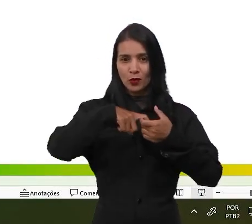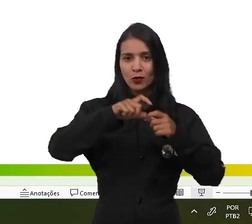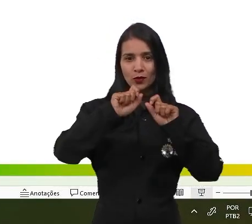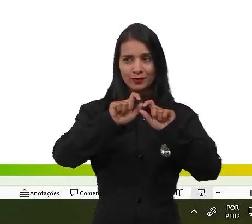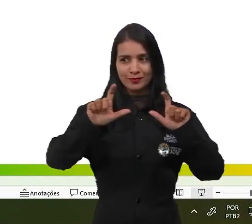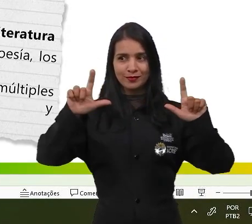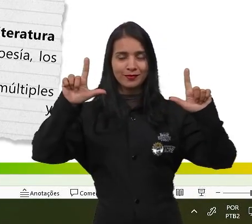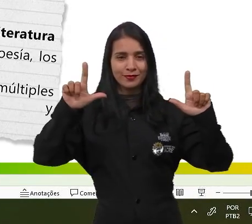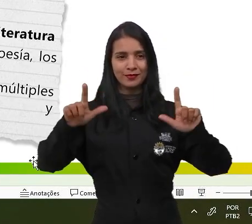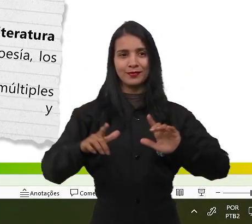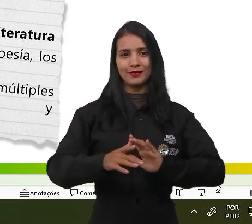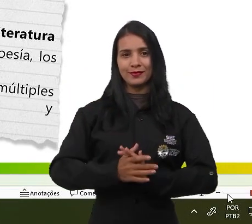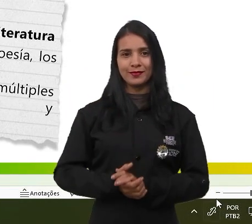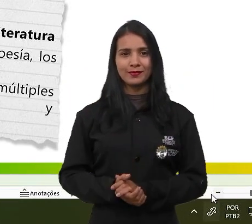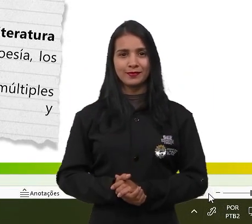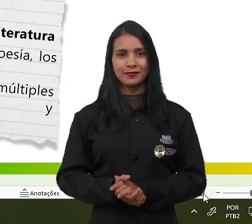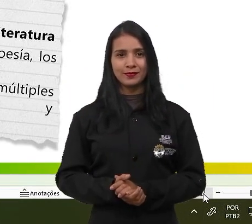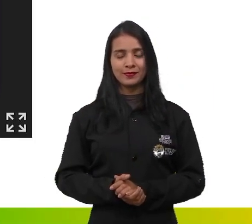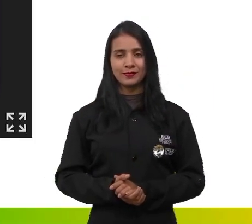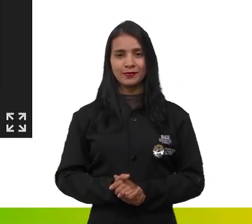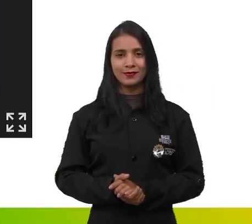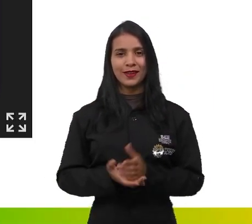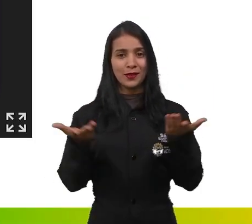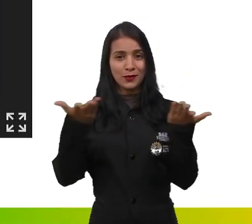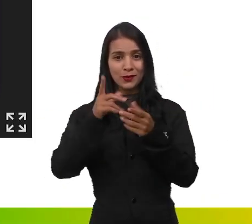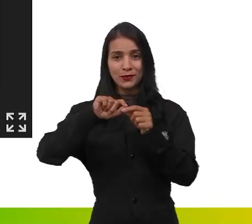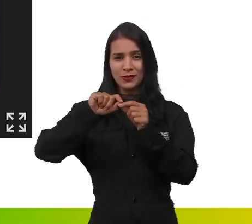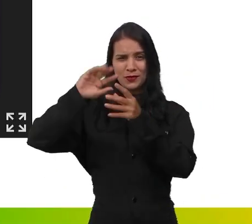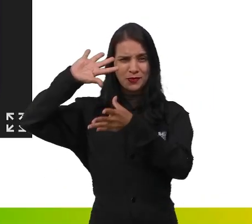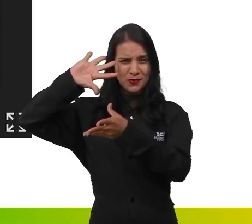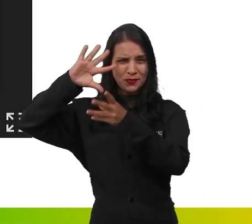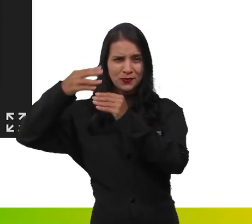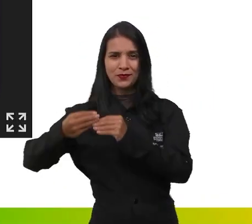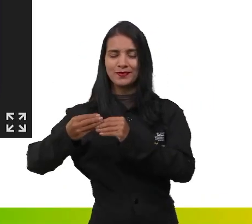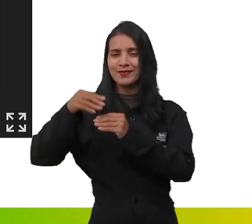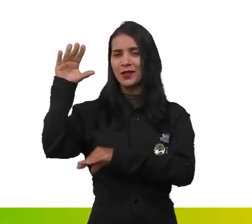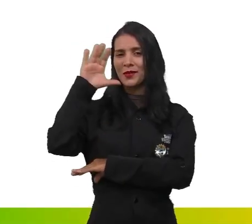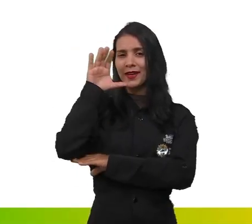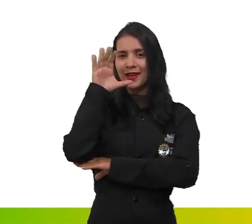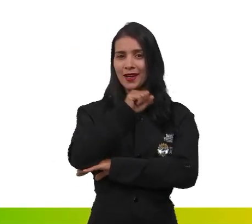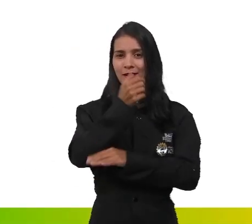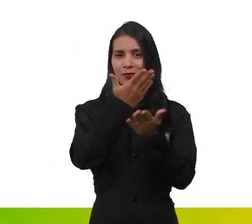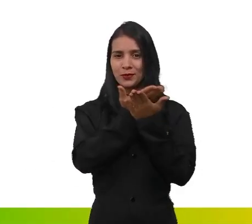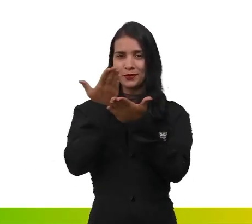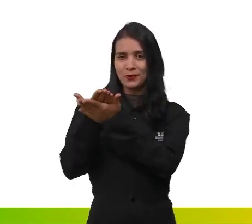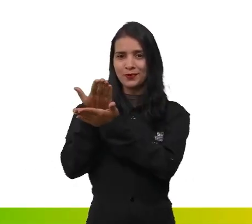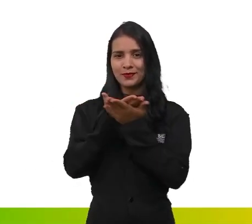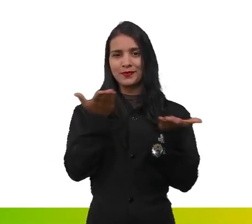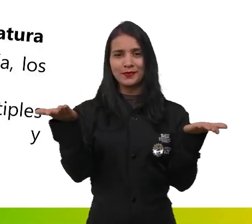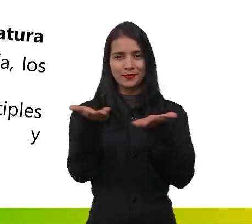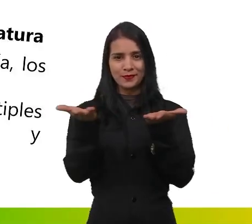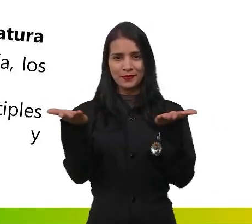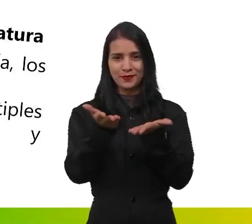slide e fazer um resumão aqui do que estudamos na aula de hoje.